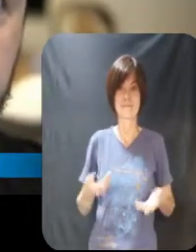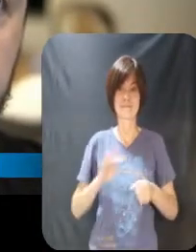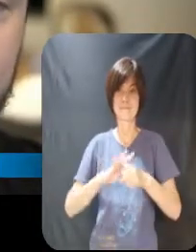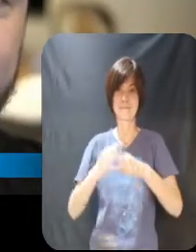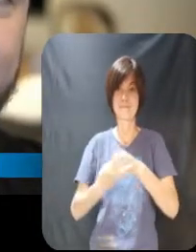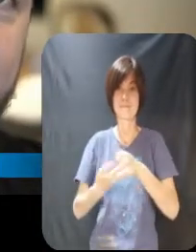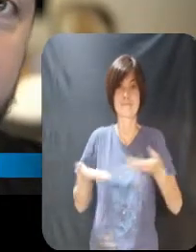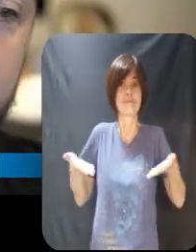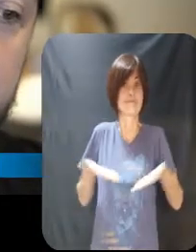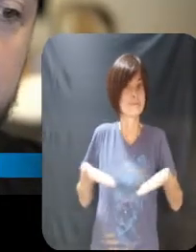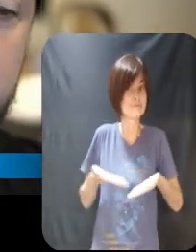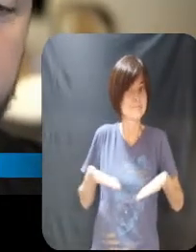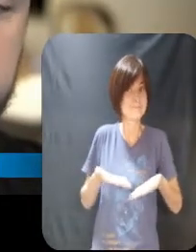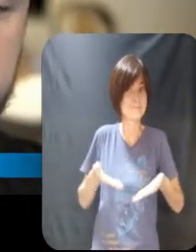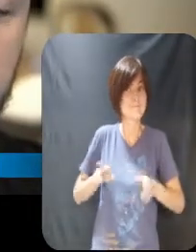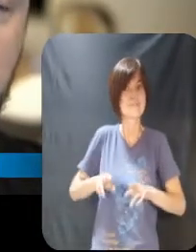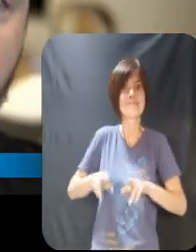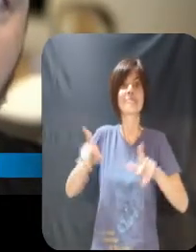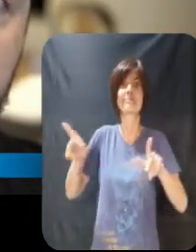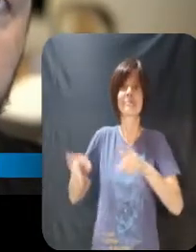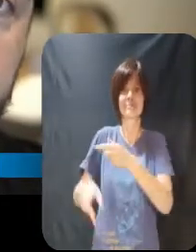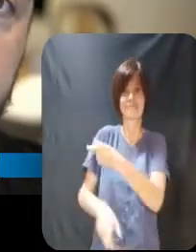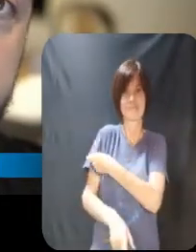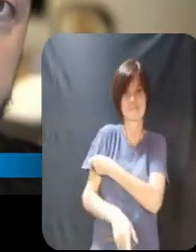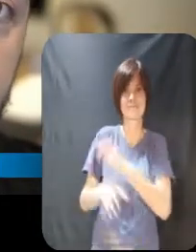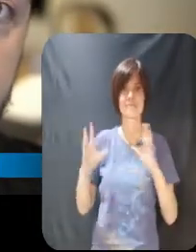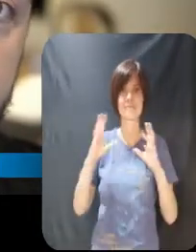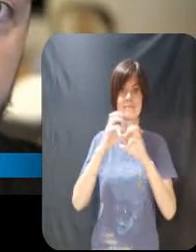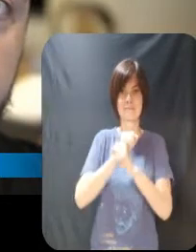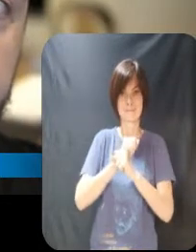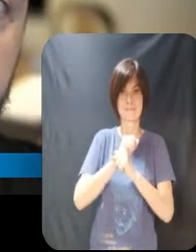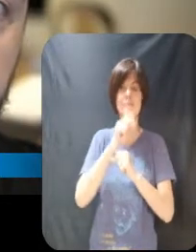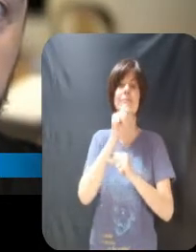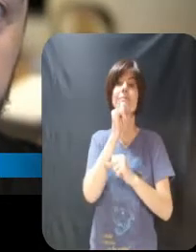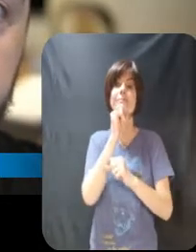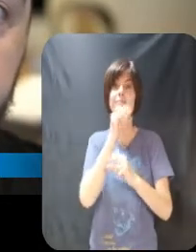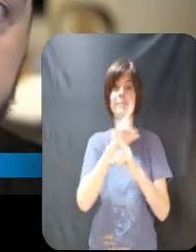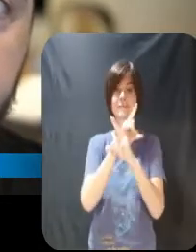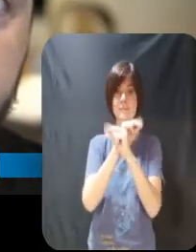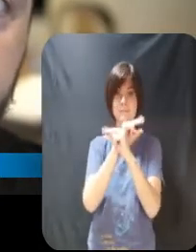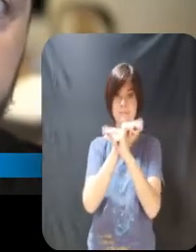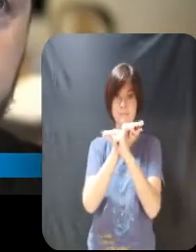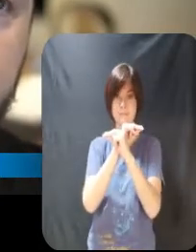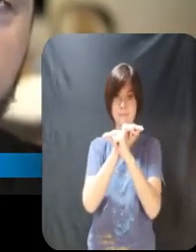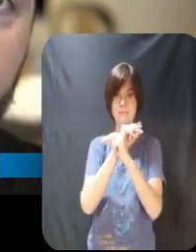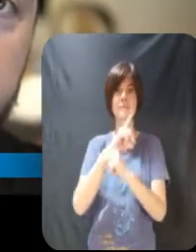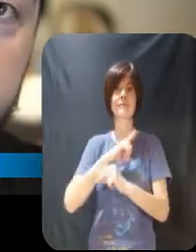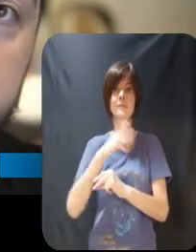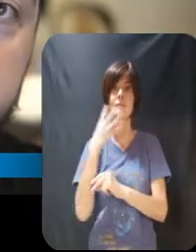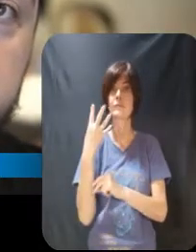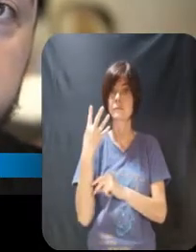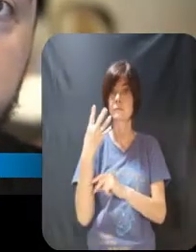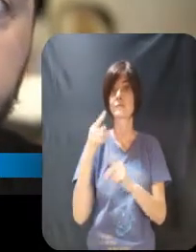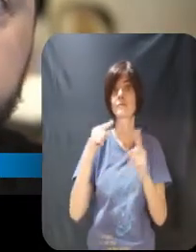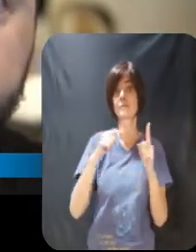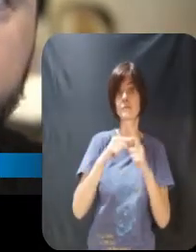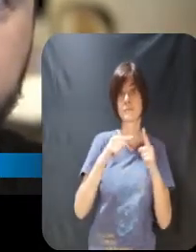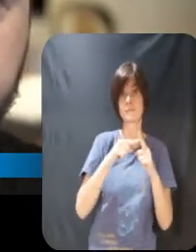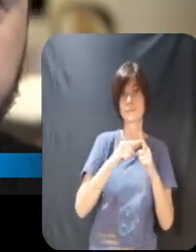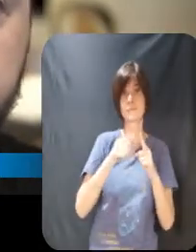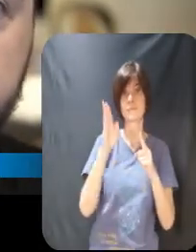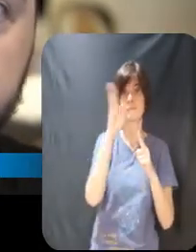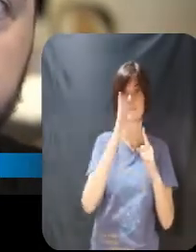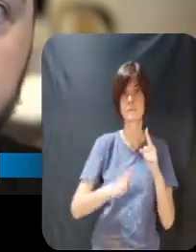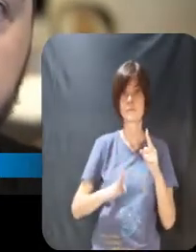por exemplo, dengue, a gente tem 4 tipos de dengue circulando no Brasil. Se você pegar um desses tipos de dengue, você já não